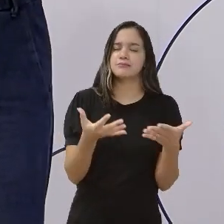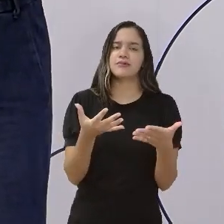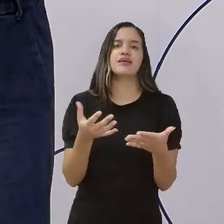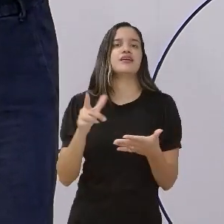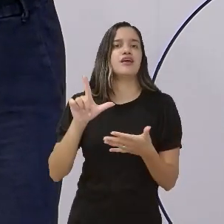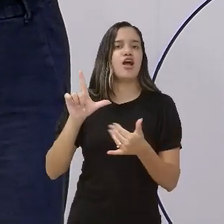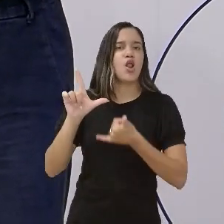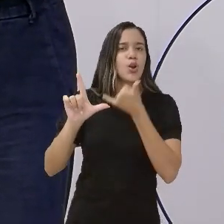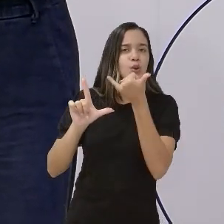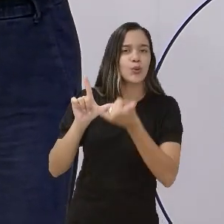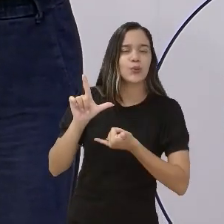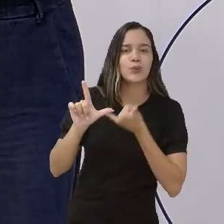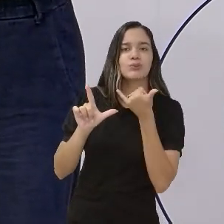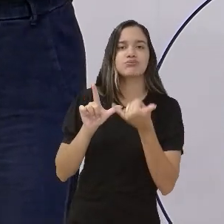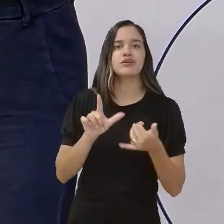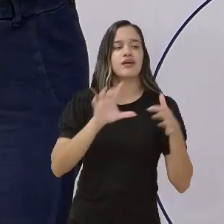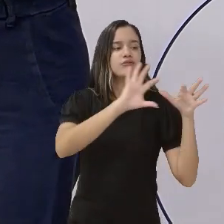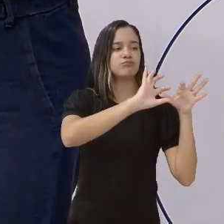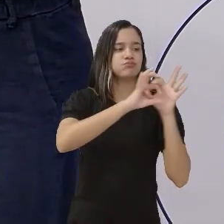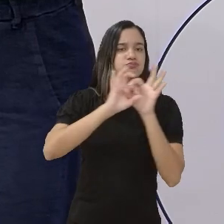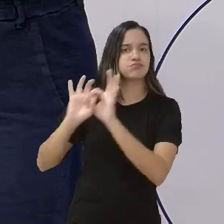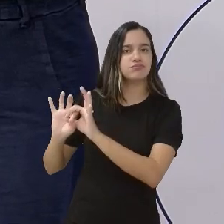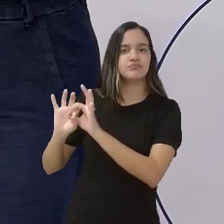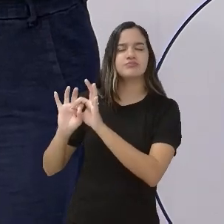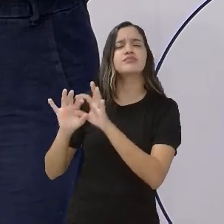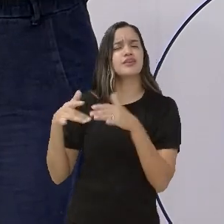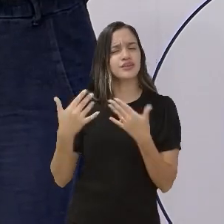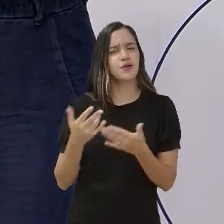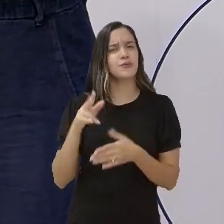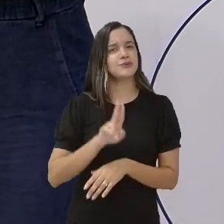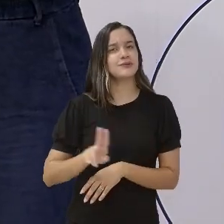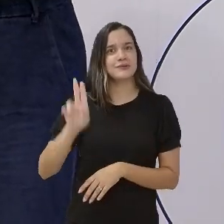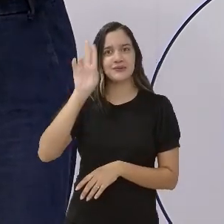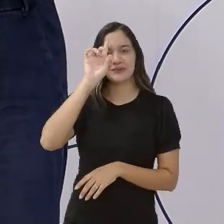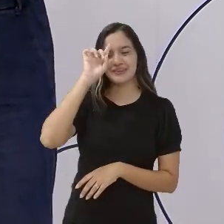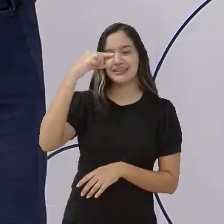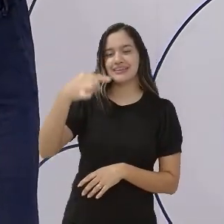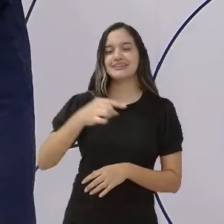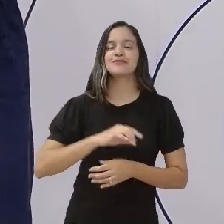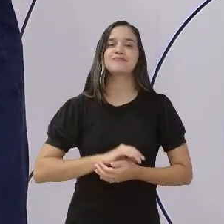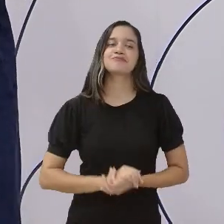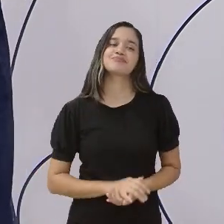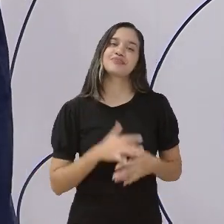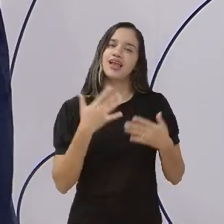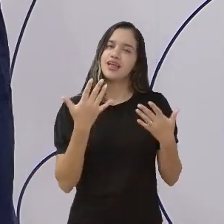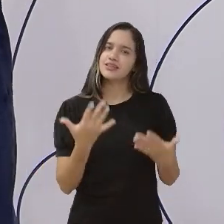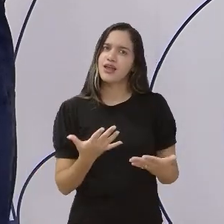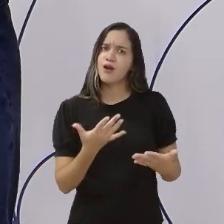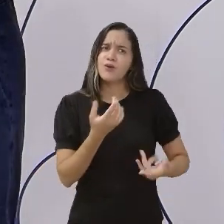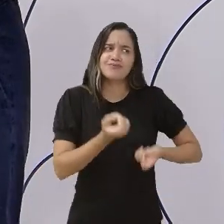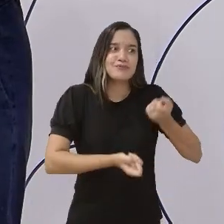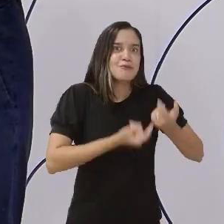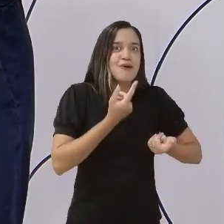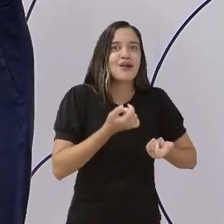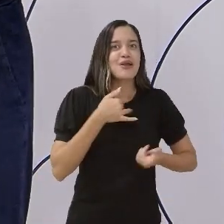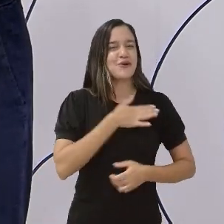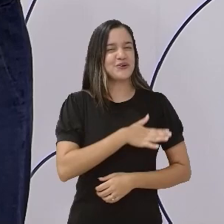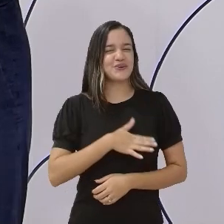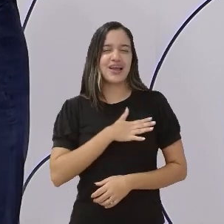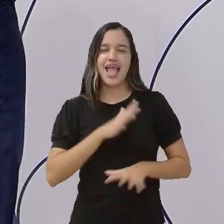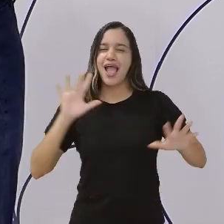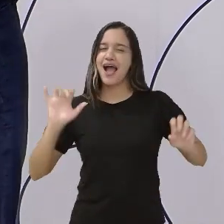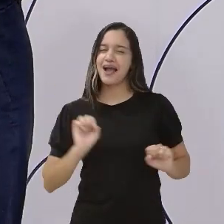lúdica, contextualizada, como usamos no nosso dia a dia. Ai, falou de pipoca, já gostei, porque